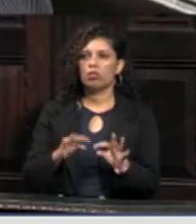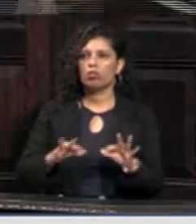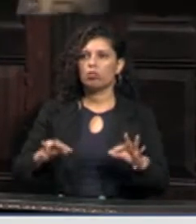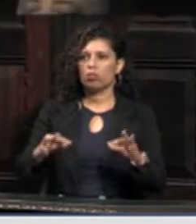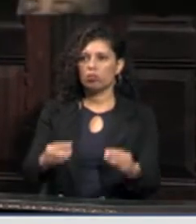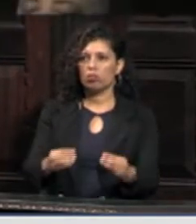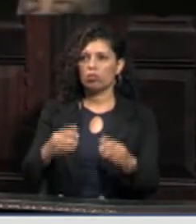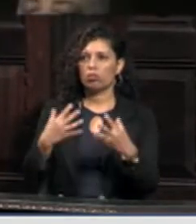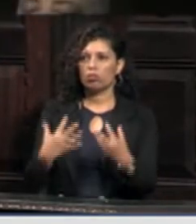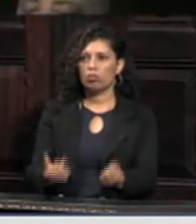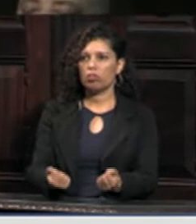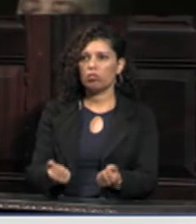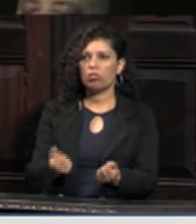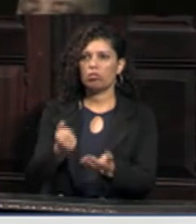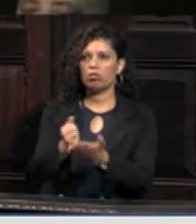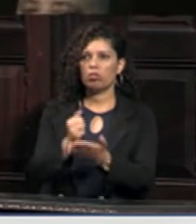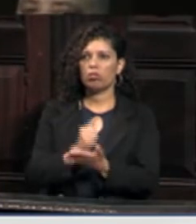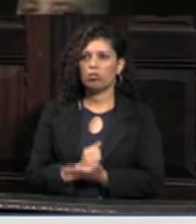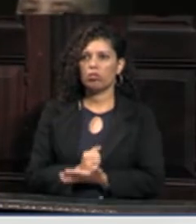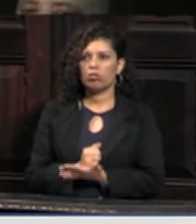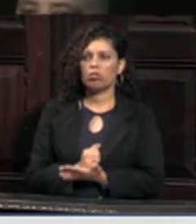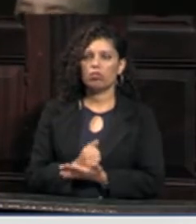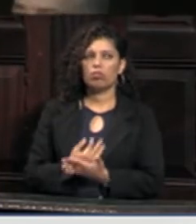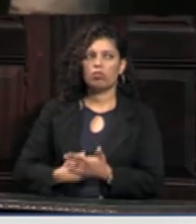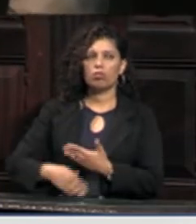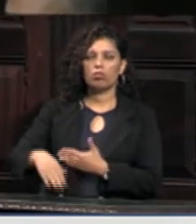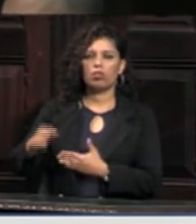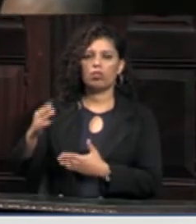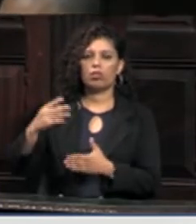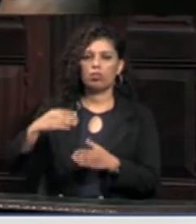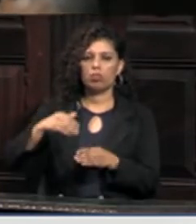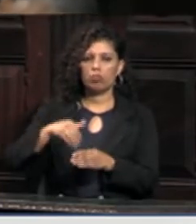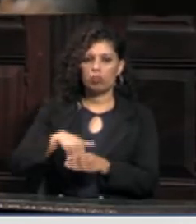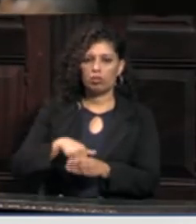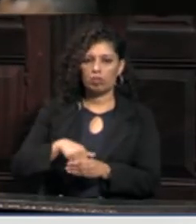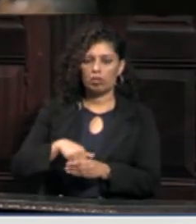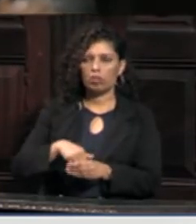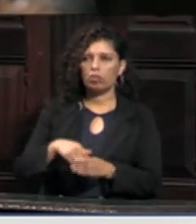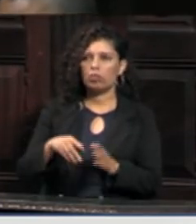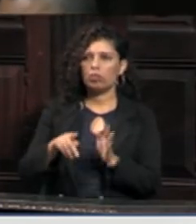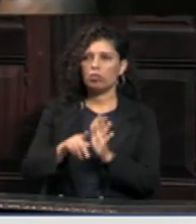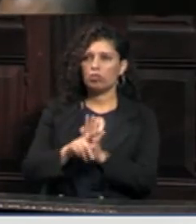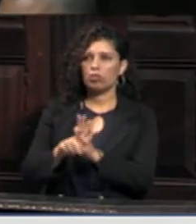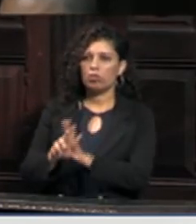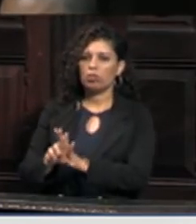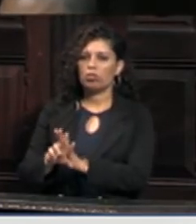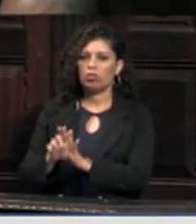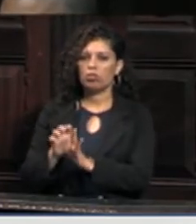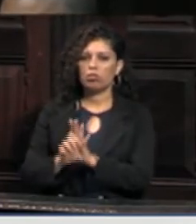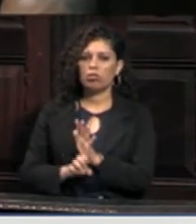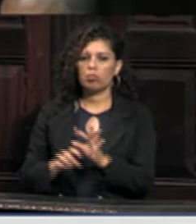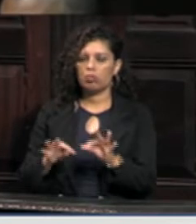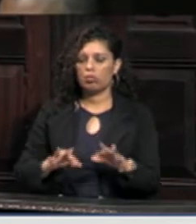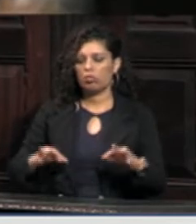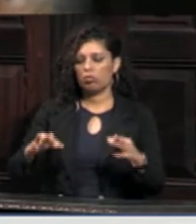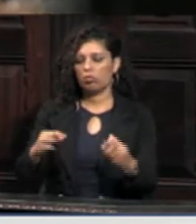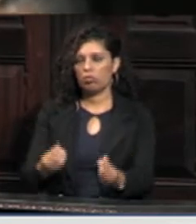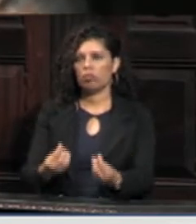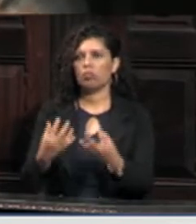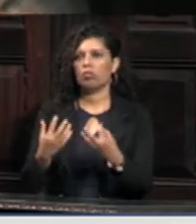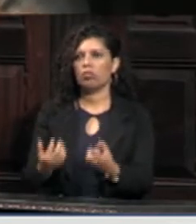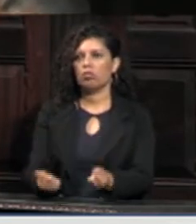aprovam, permaneçam como estão, aprovado. Em votação, o projeto assim emendado. Os senhores que aprovam, permaneçam como